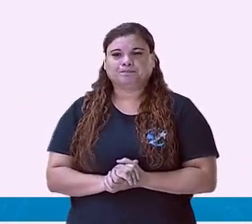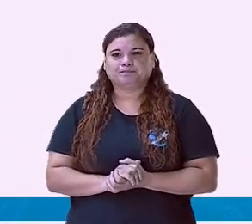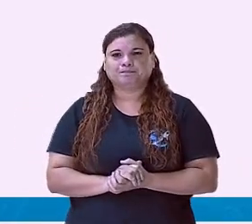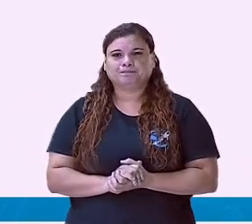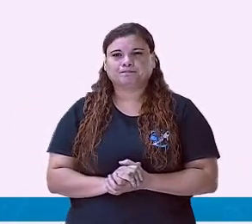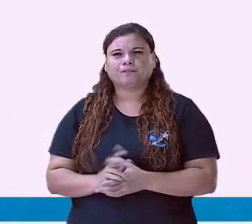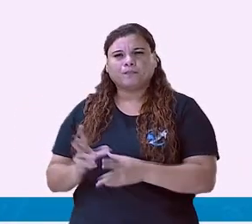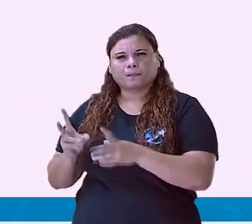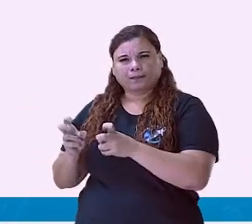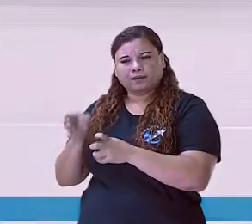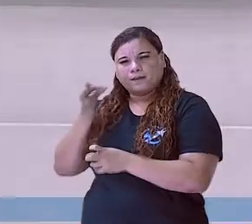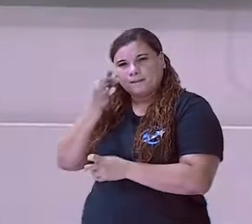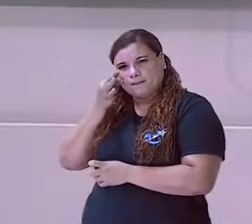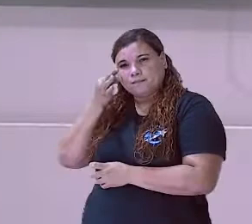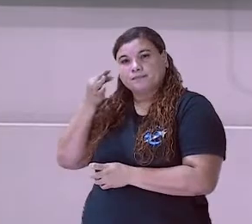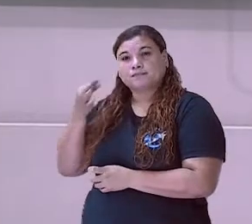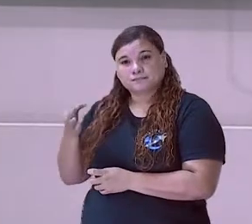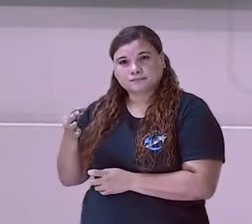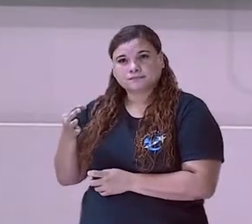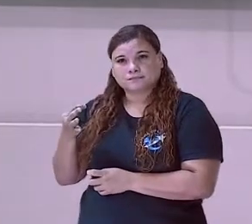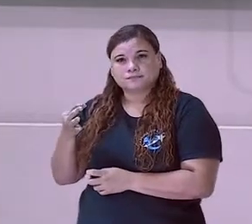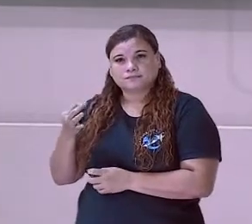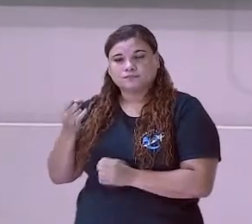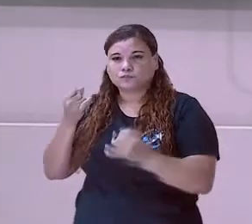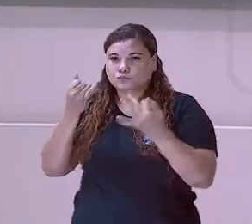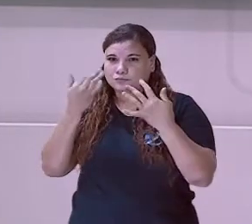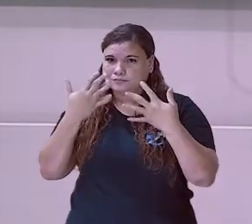interessante e